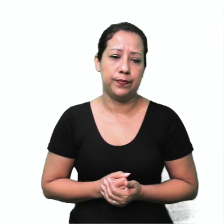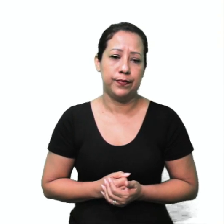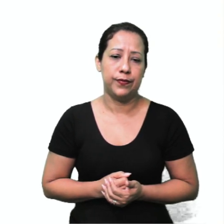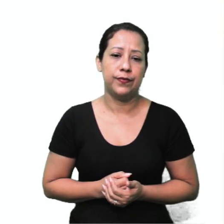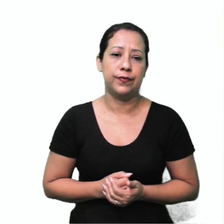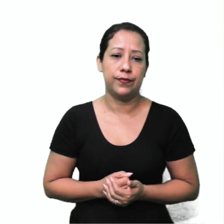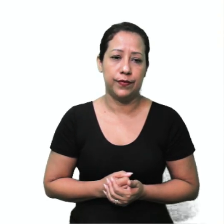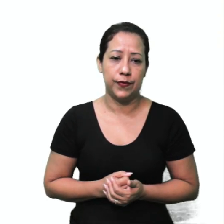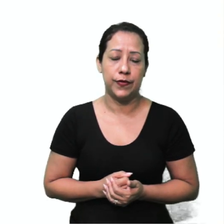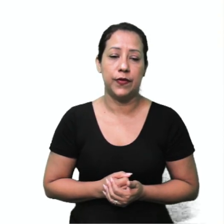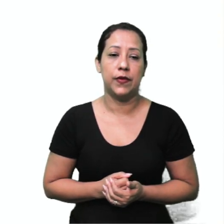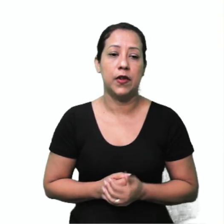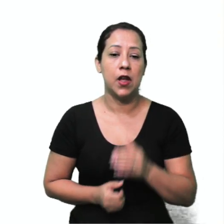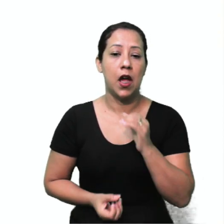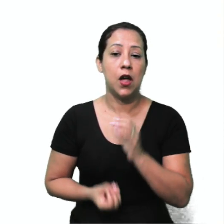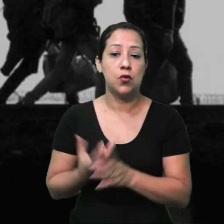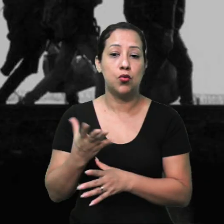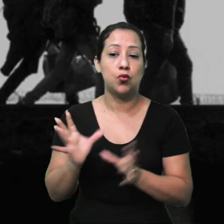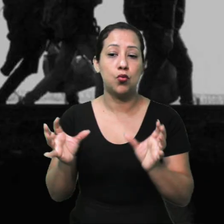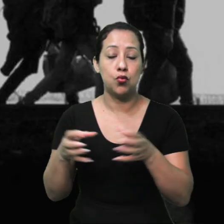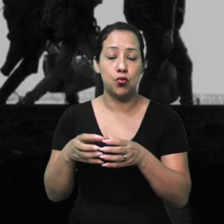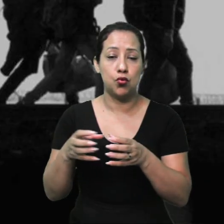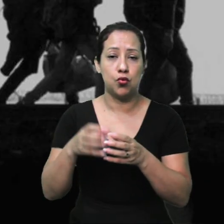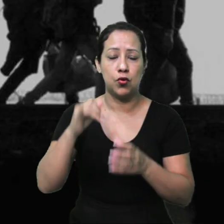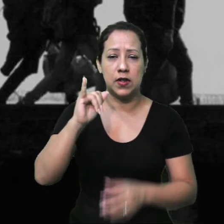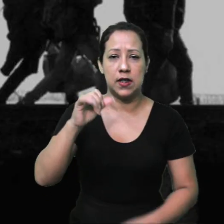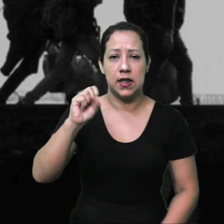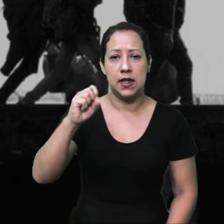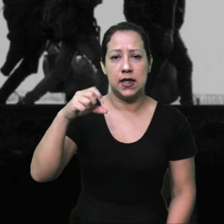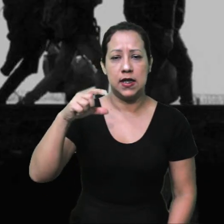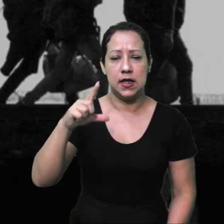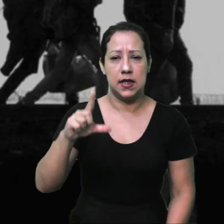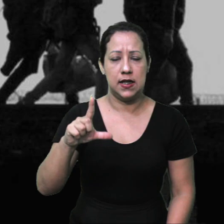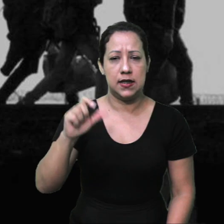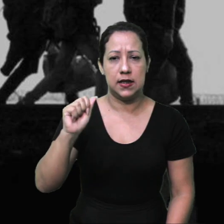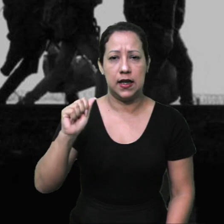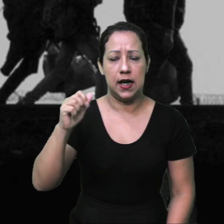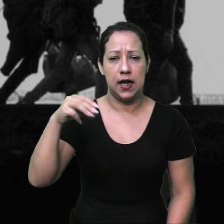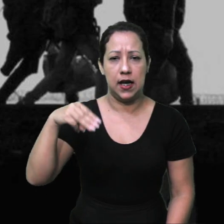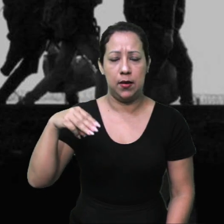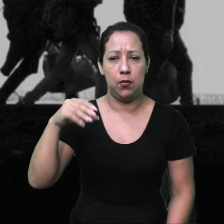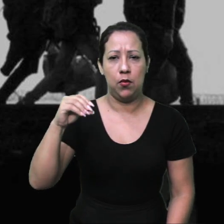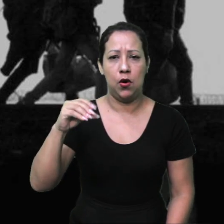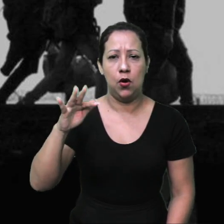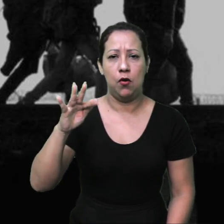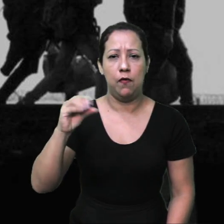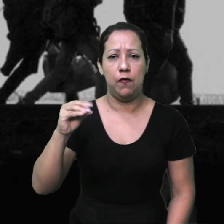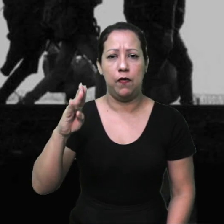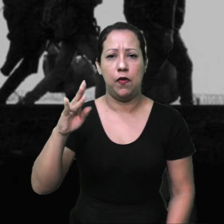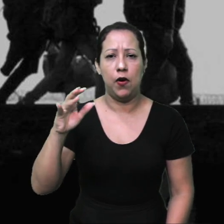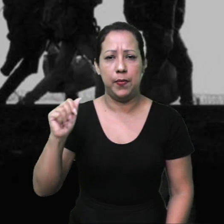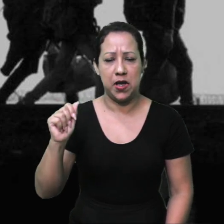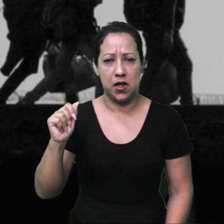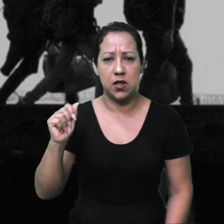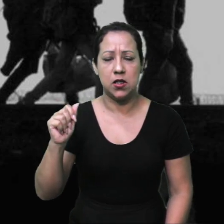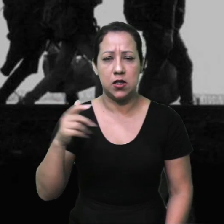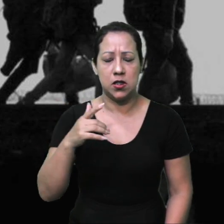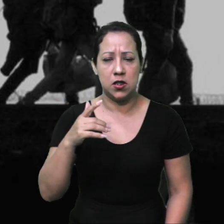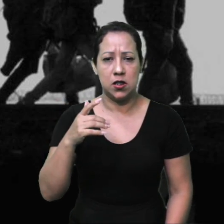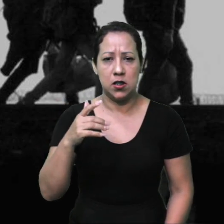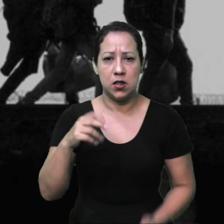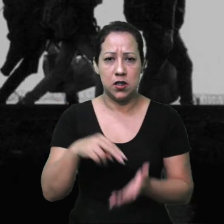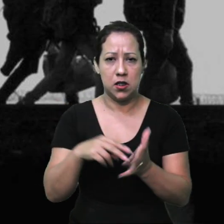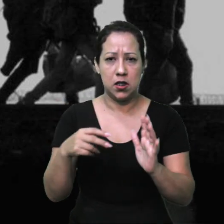Islamofóbia, tá? Ou seja, você tem fobia ao islamismo, principalmente a partir